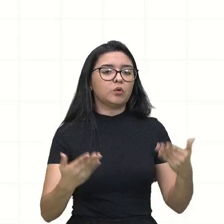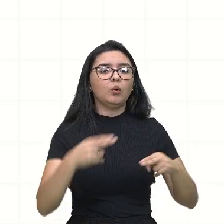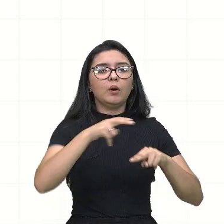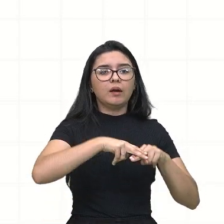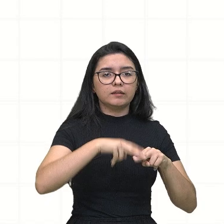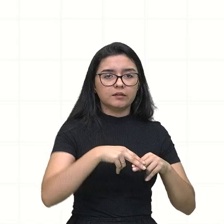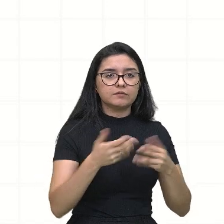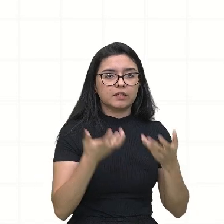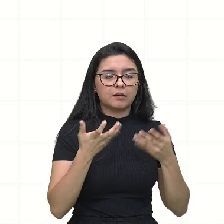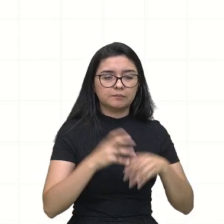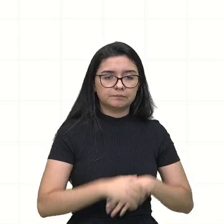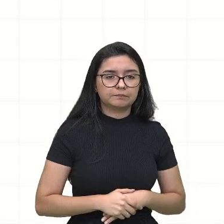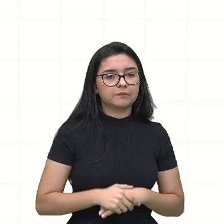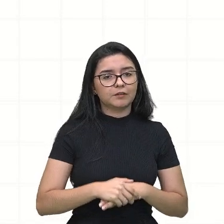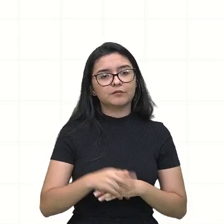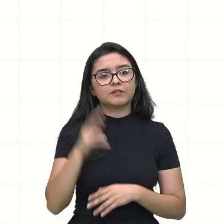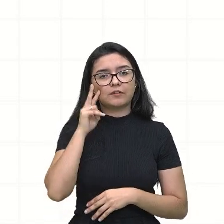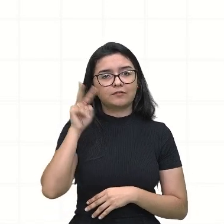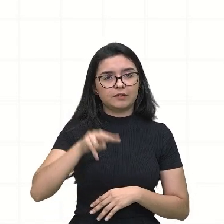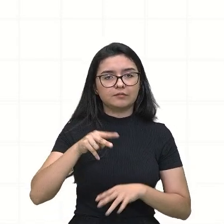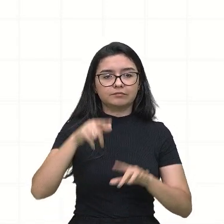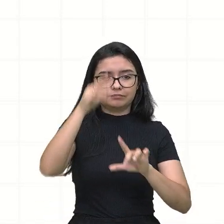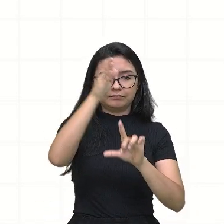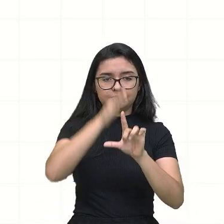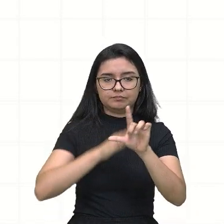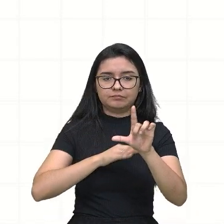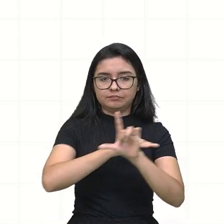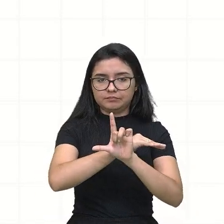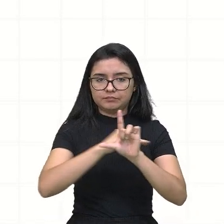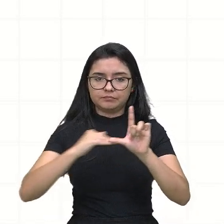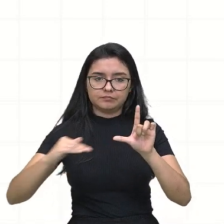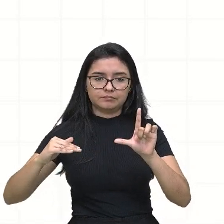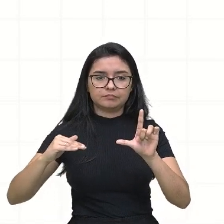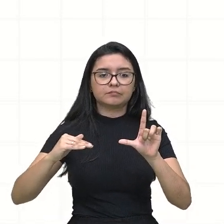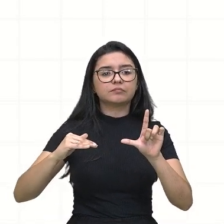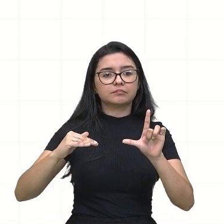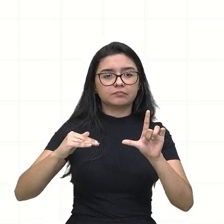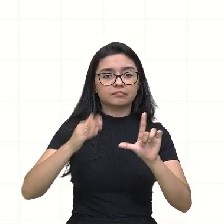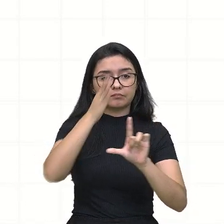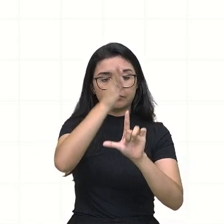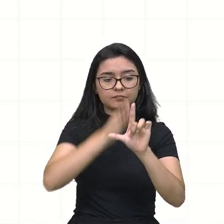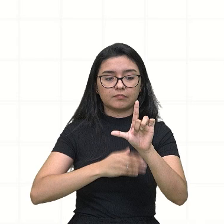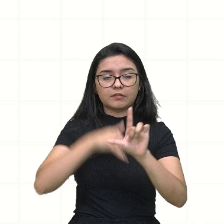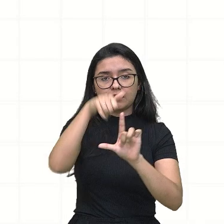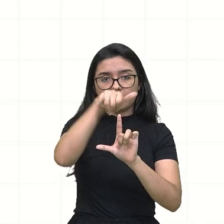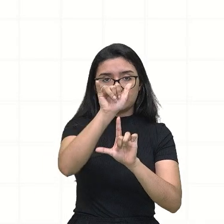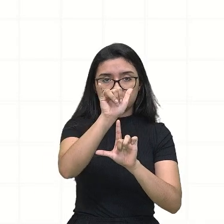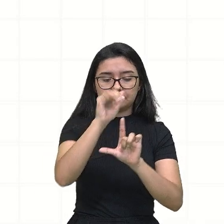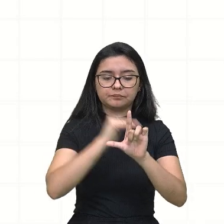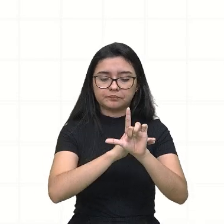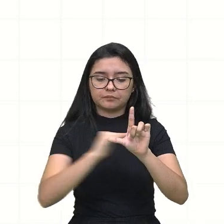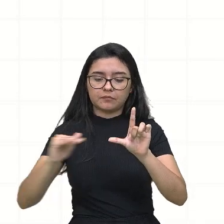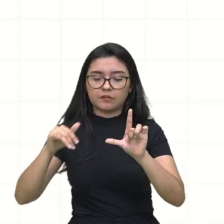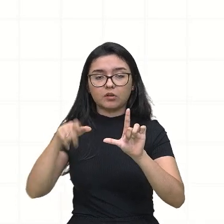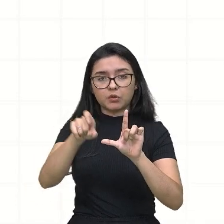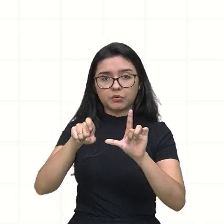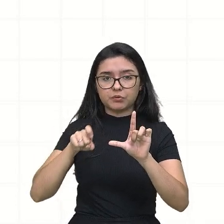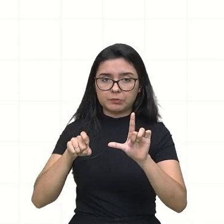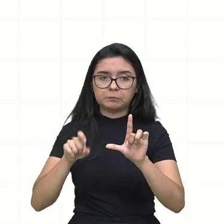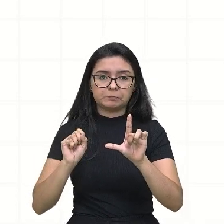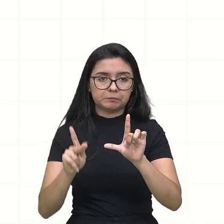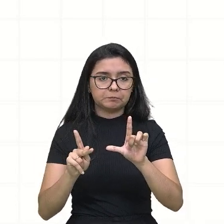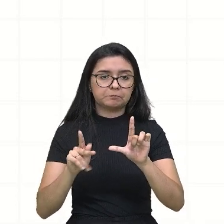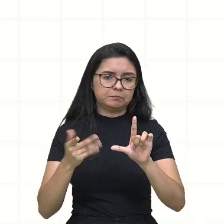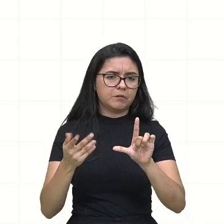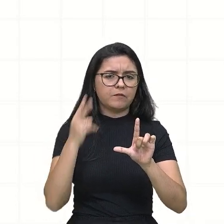você vai olhar para o plano cartesiano que nós temos aqui, ó, eixo Y, aqui o eixo X, tá legal? E aí você